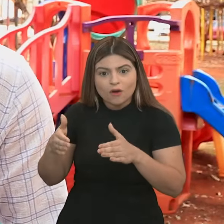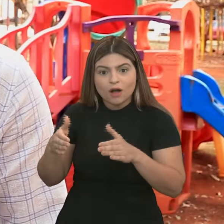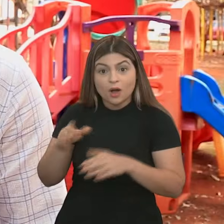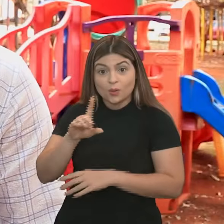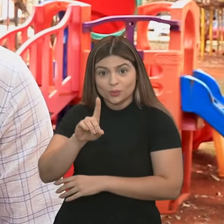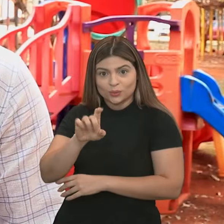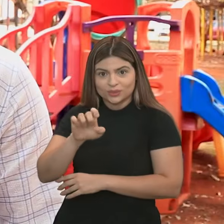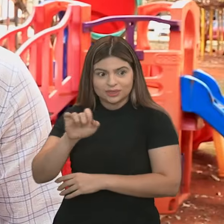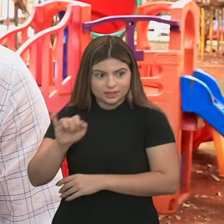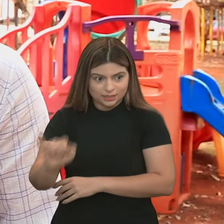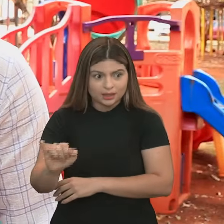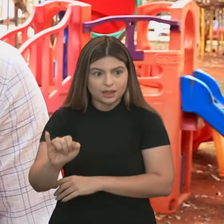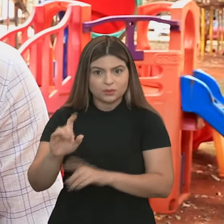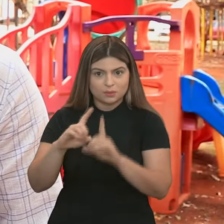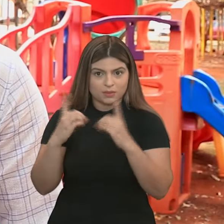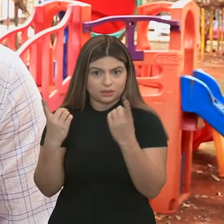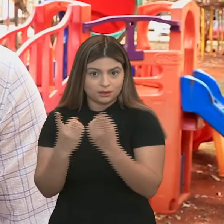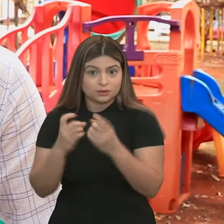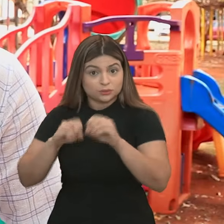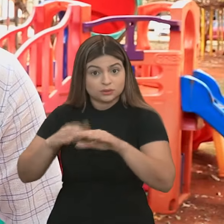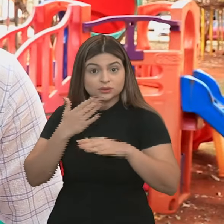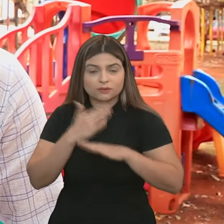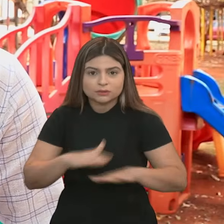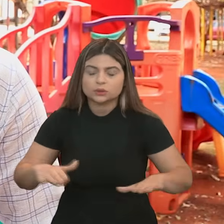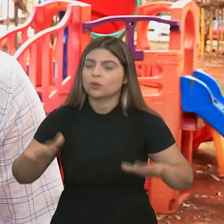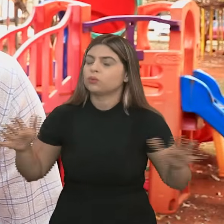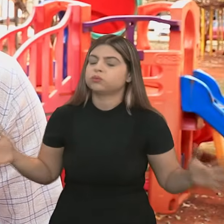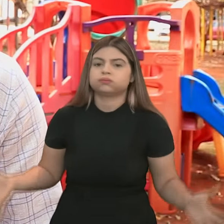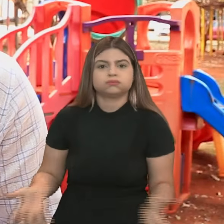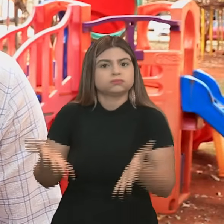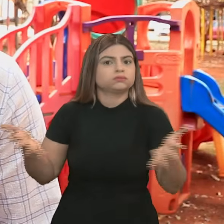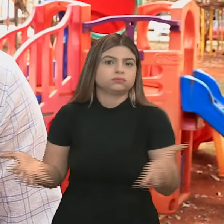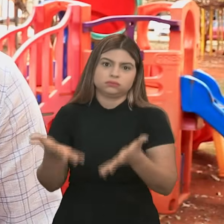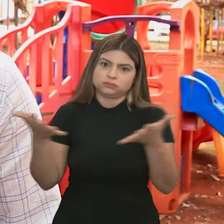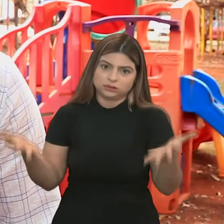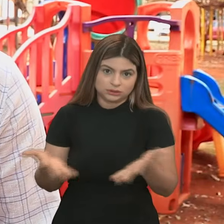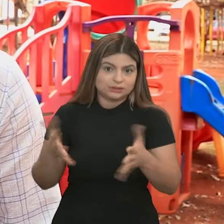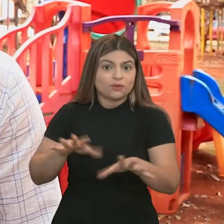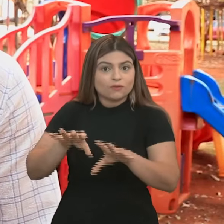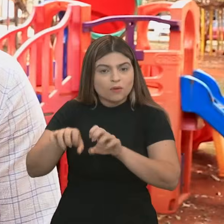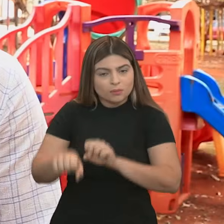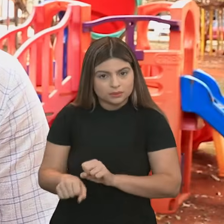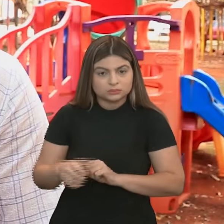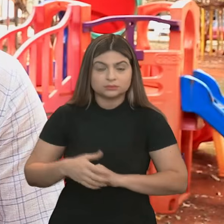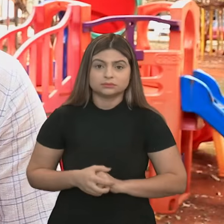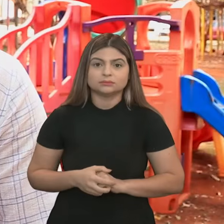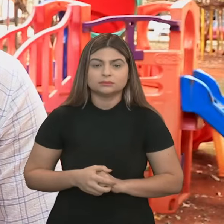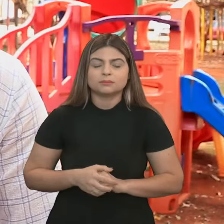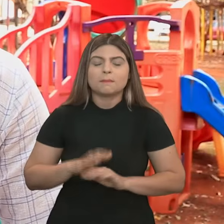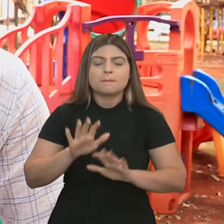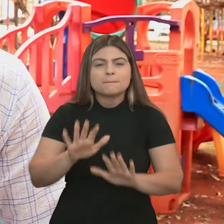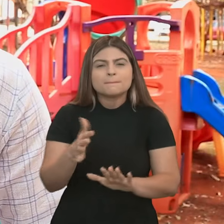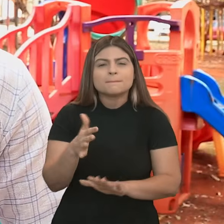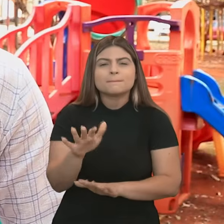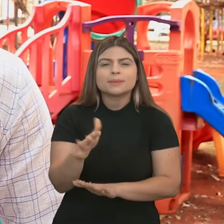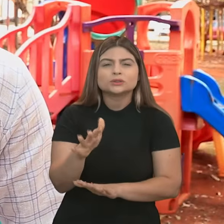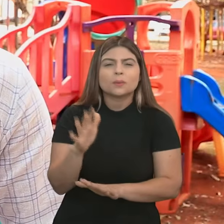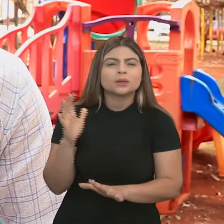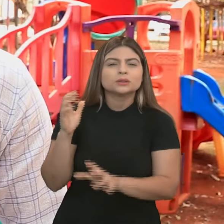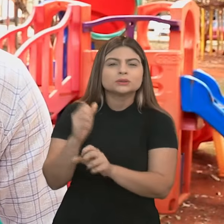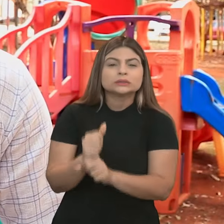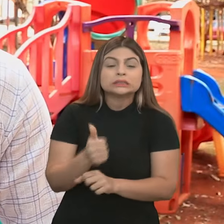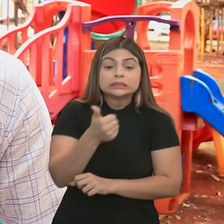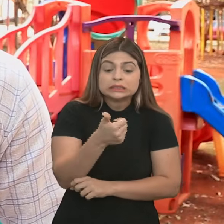Infantil ele contribui muito nessa formação. Ao todo são